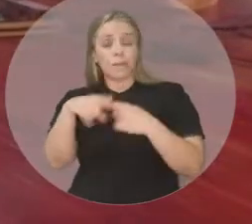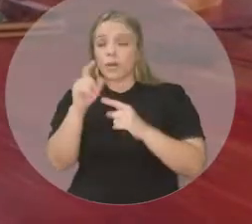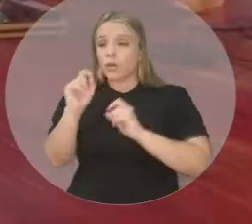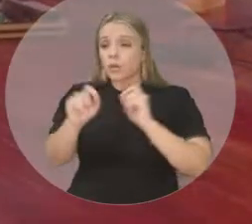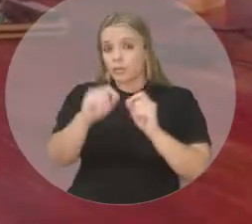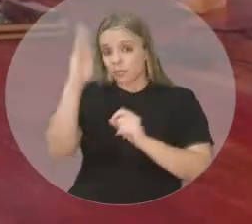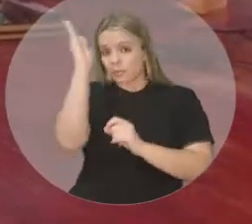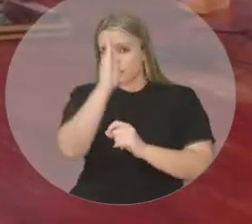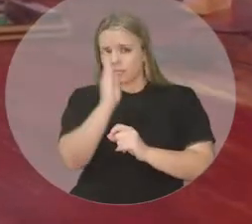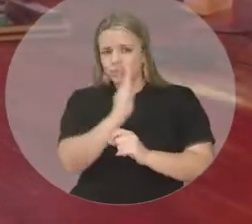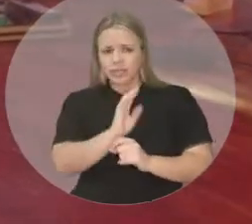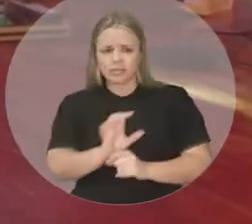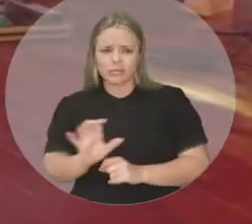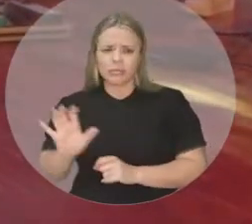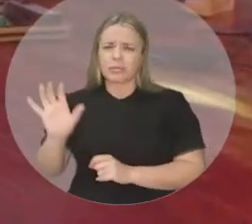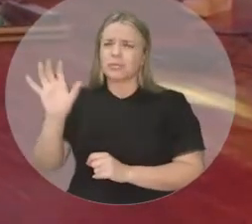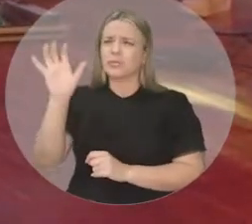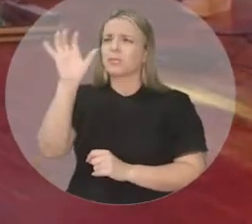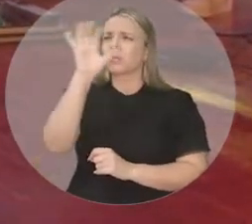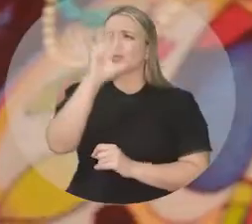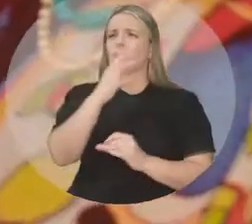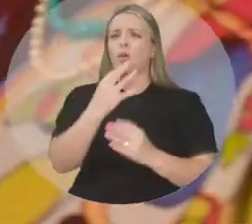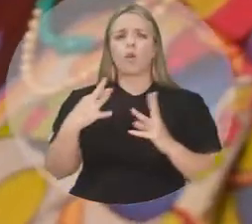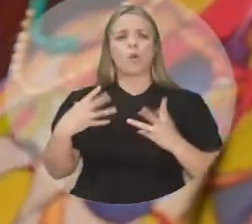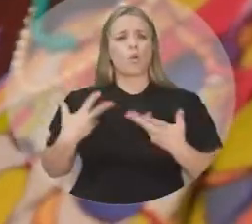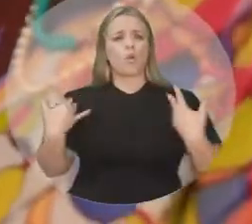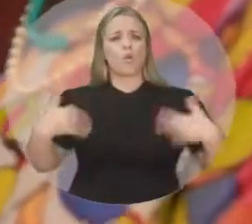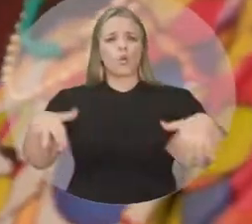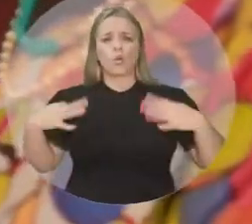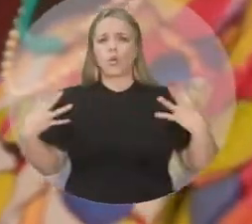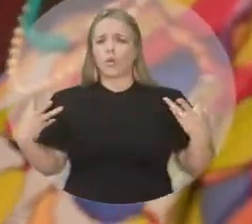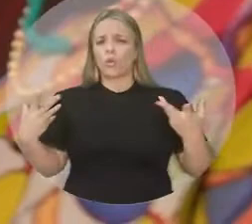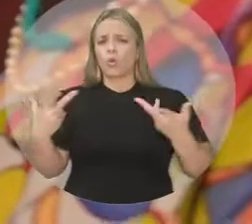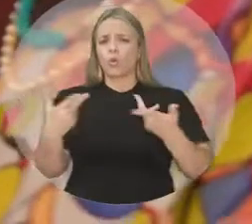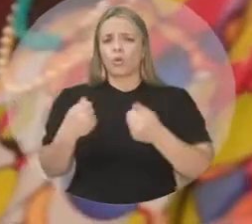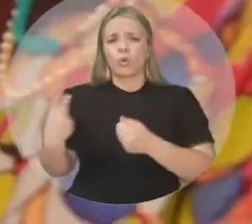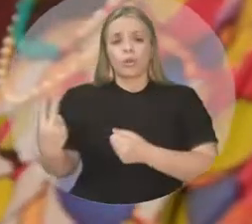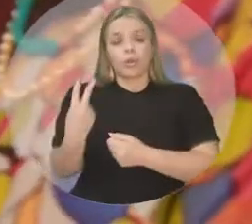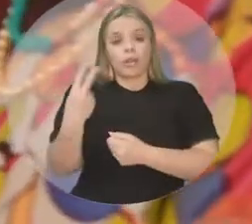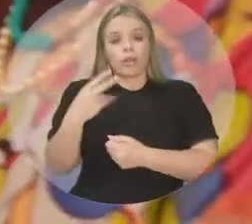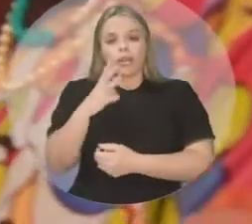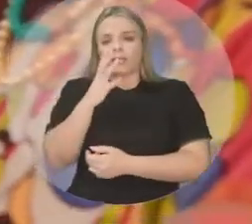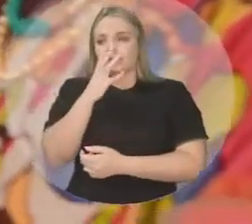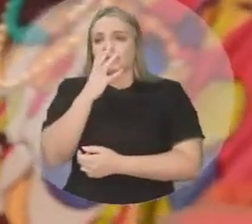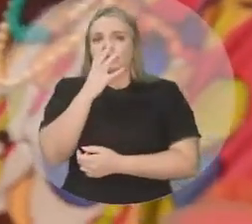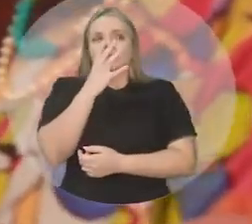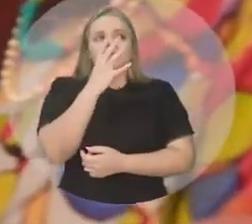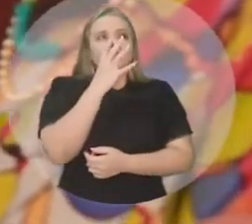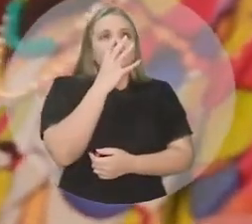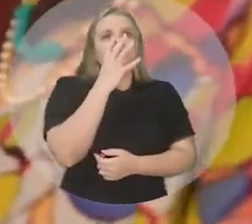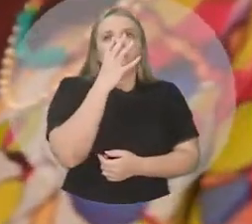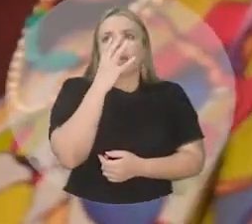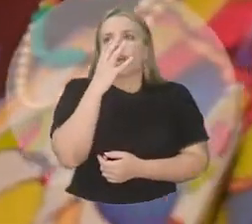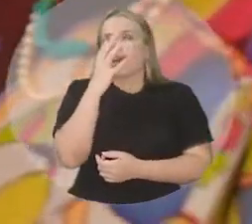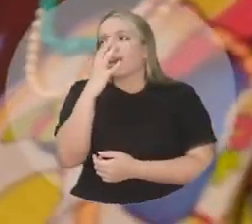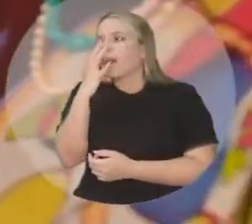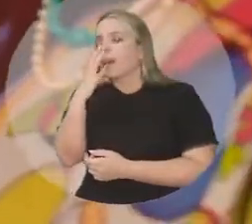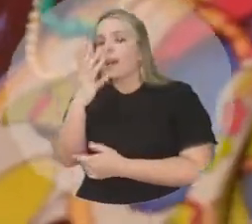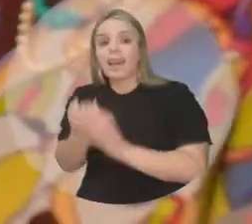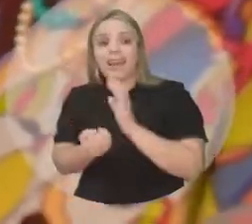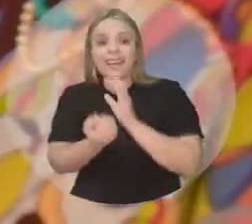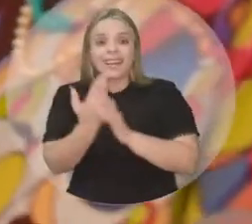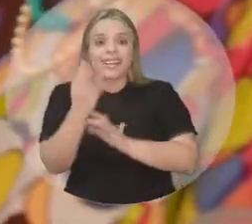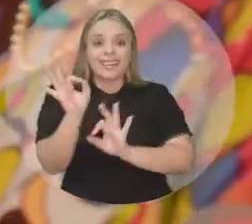uma diretriz dentro do grupo, que nós temos uma diretoria com o Avner Augusto, com o Johnny Brandão,